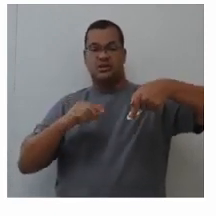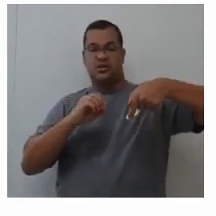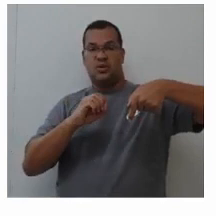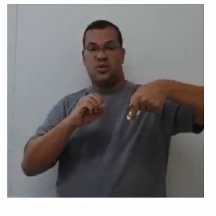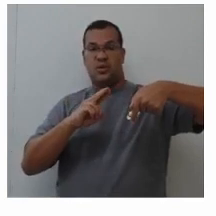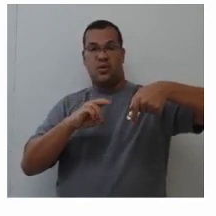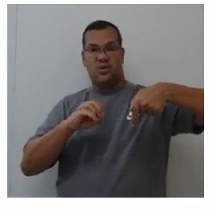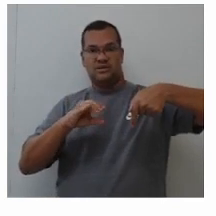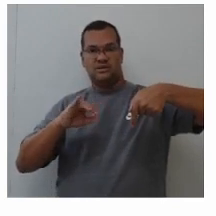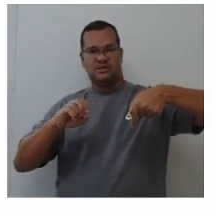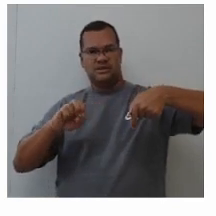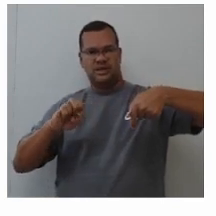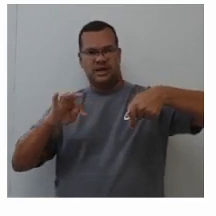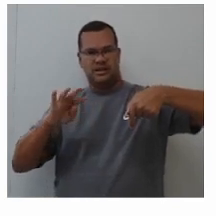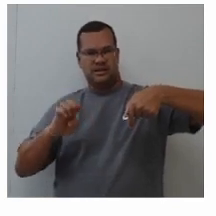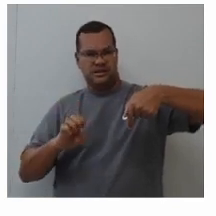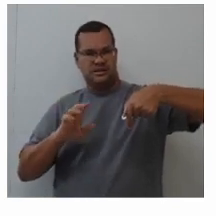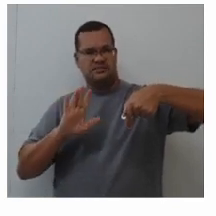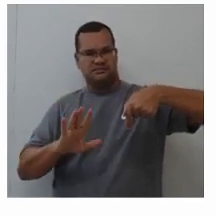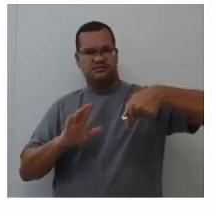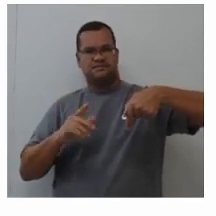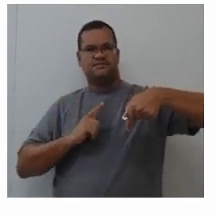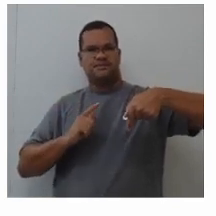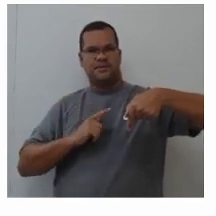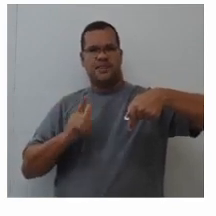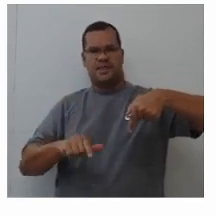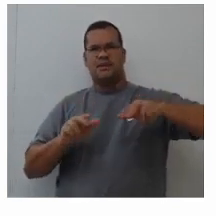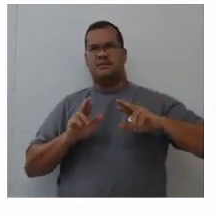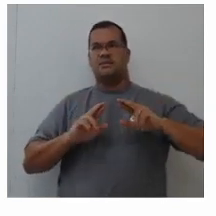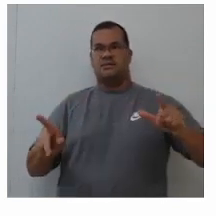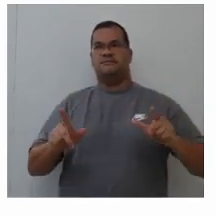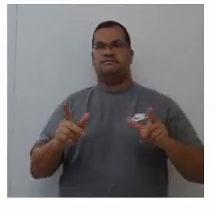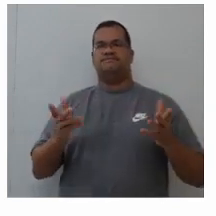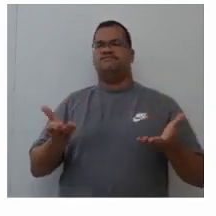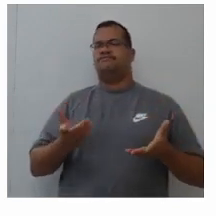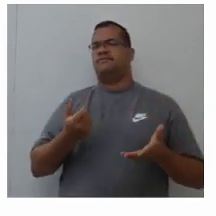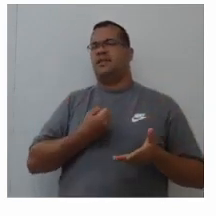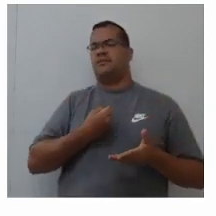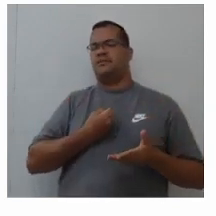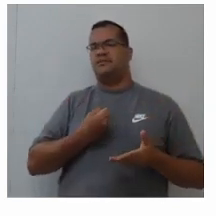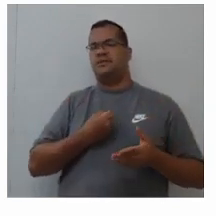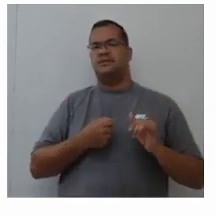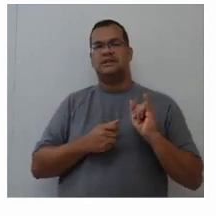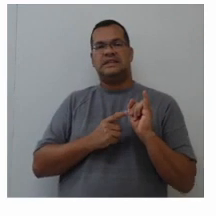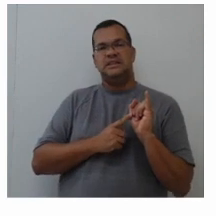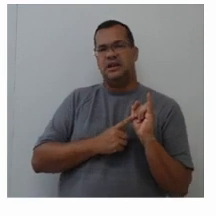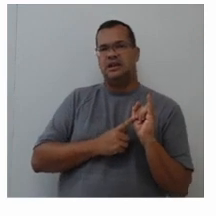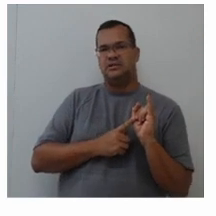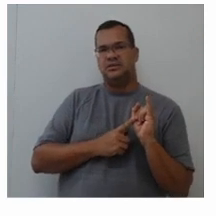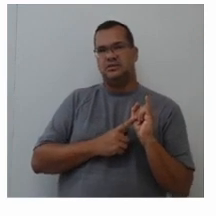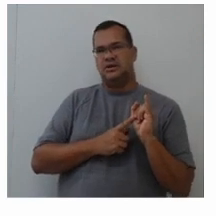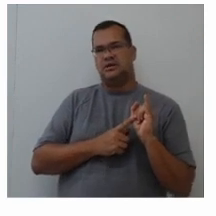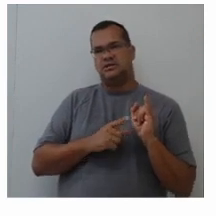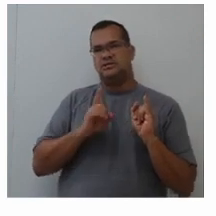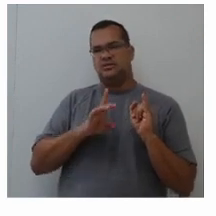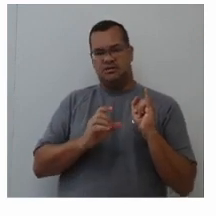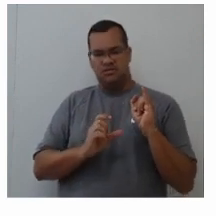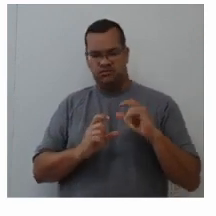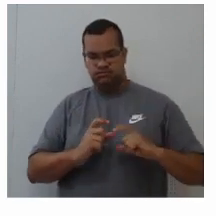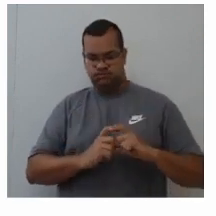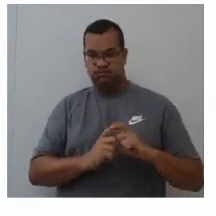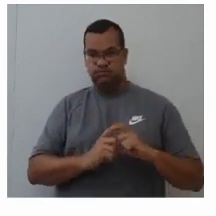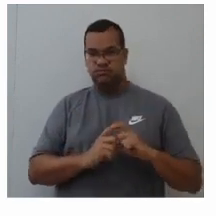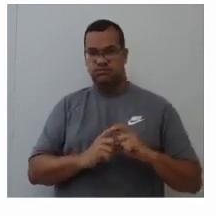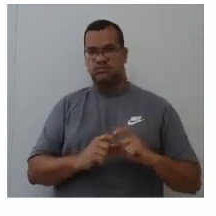quociente. Aí eu tenho um cara que é totalmente diferente aí. Os números irracionais, naquela bolinha ali sozinho. E